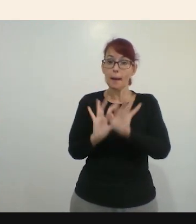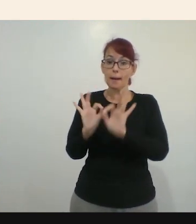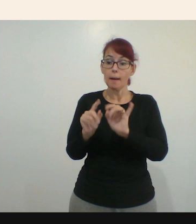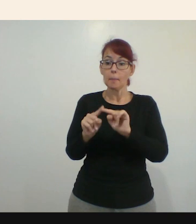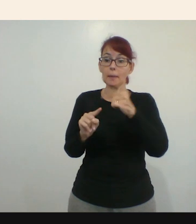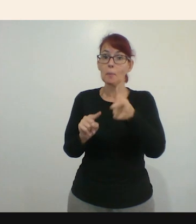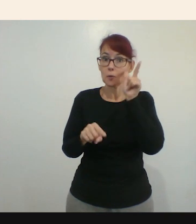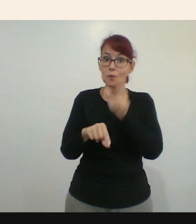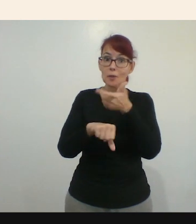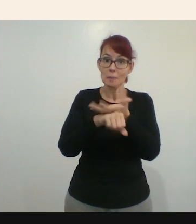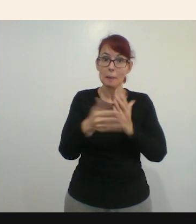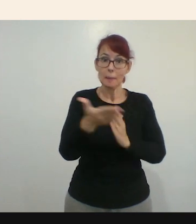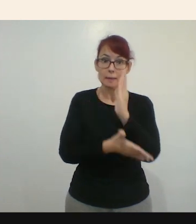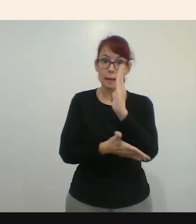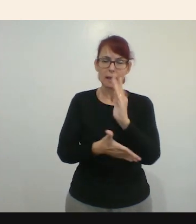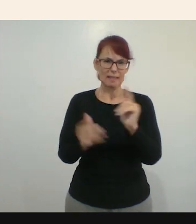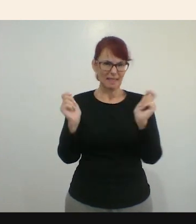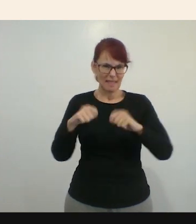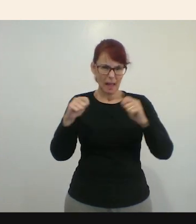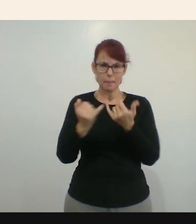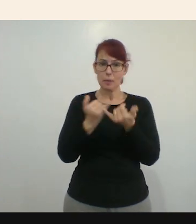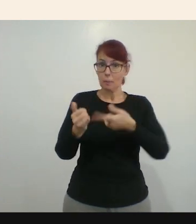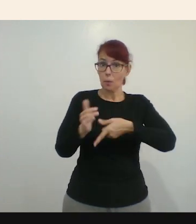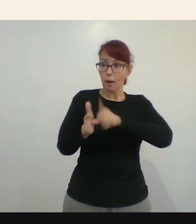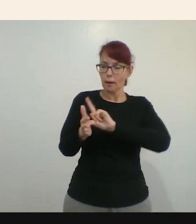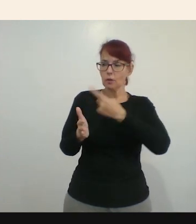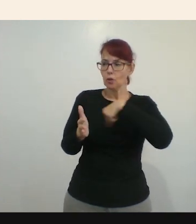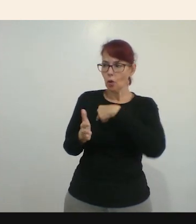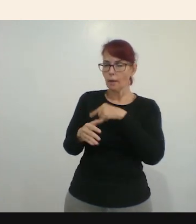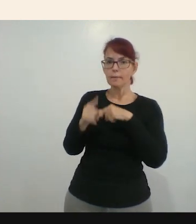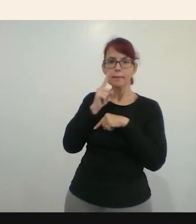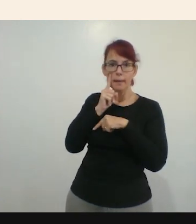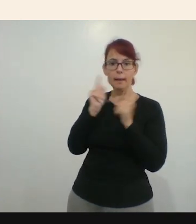Existe isso? Tem alguma coisa que pode ser de preparação que a gente possa auxiliar o